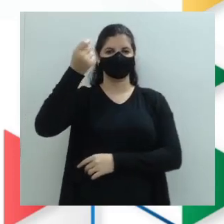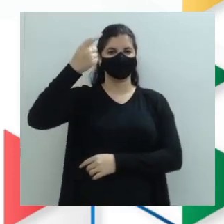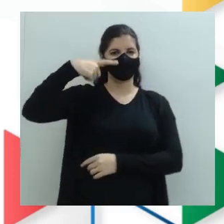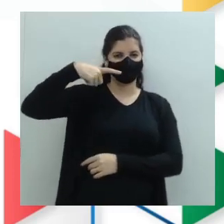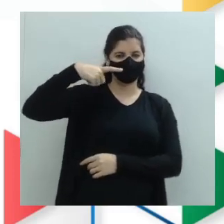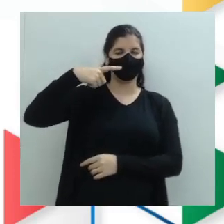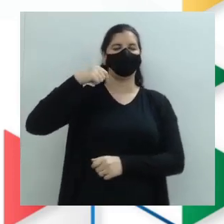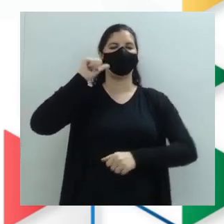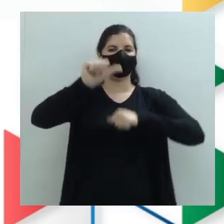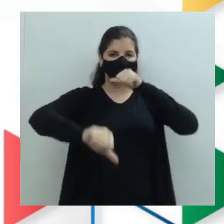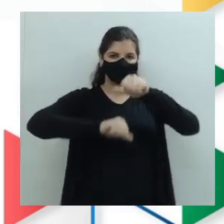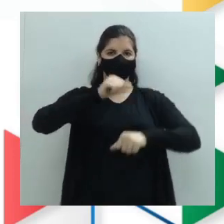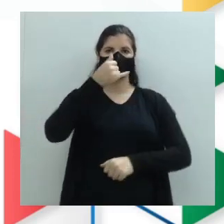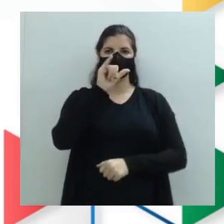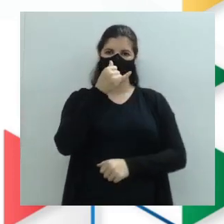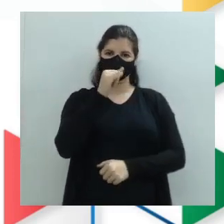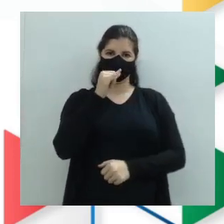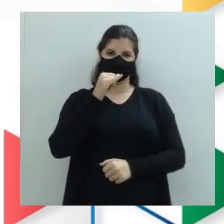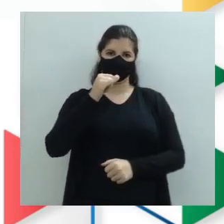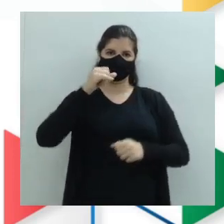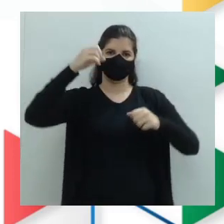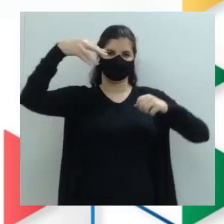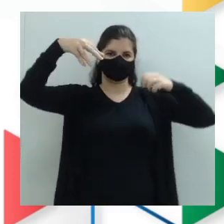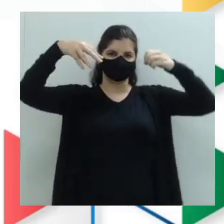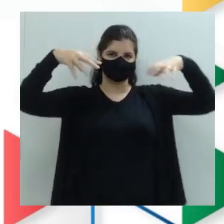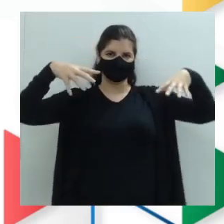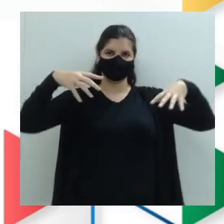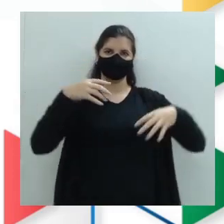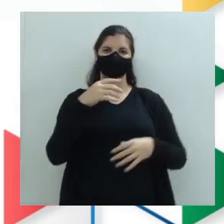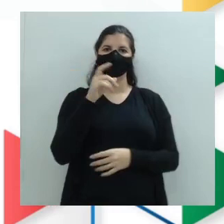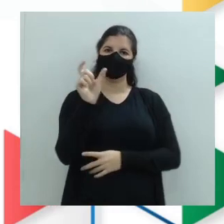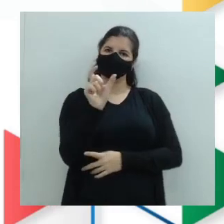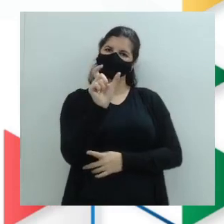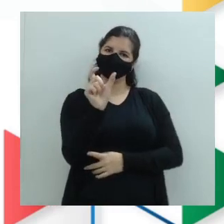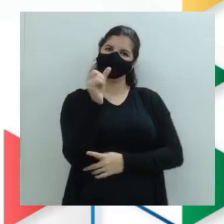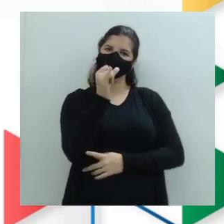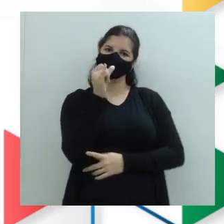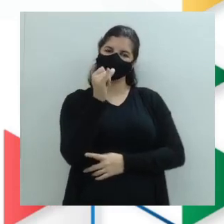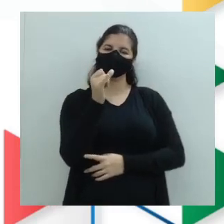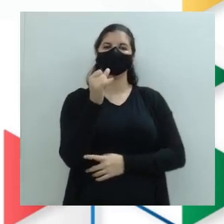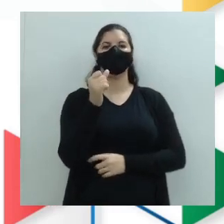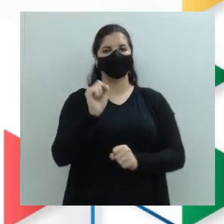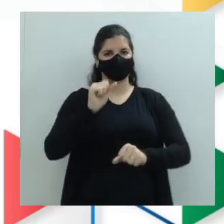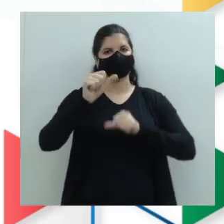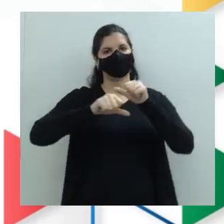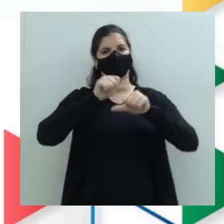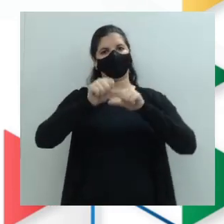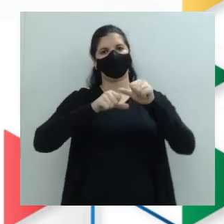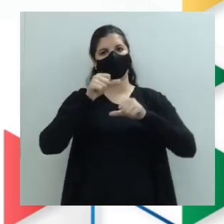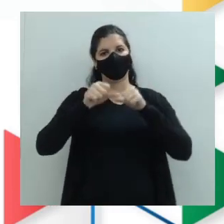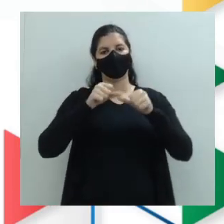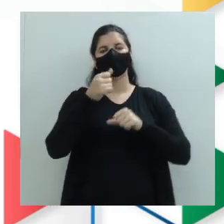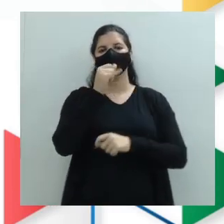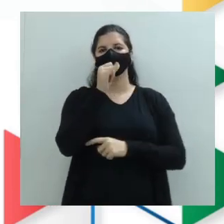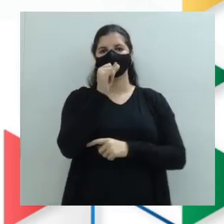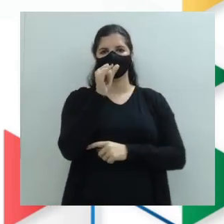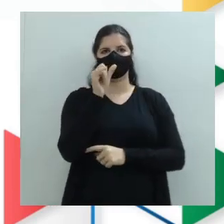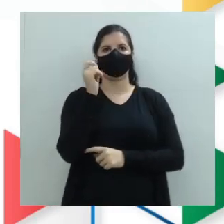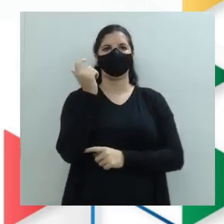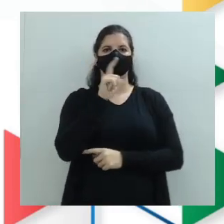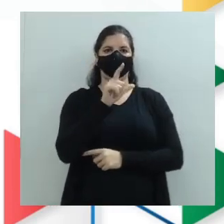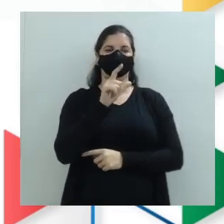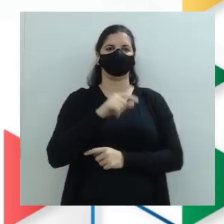em energia elétrica. Tem aí um exemplo de uma pilha que também pode converter para energia